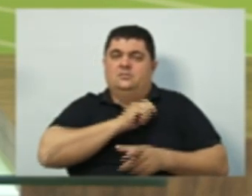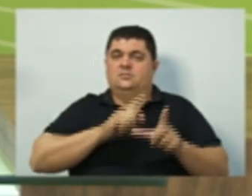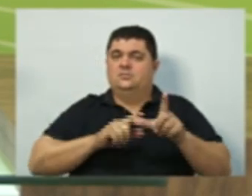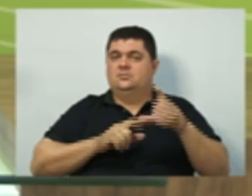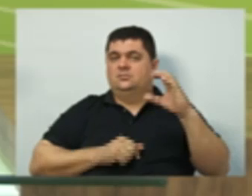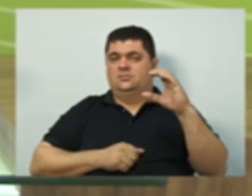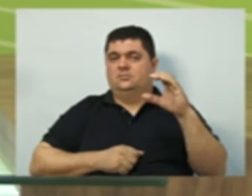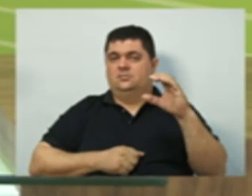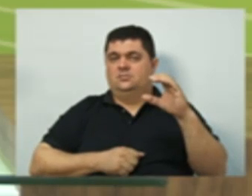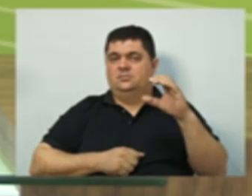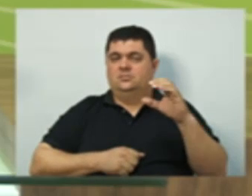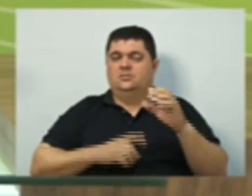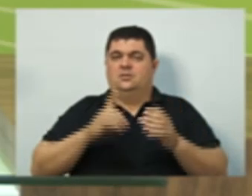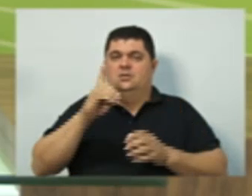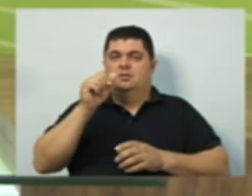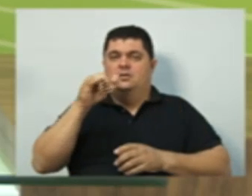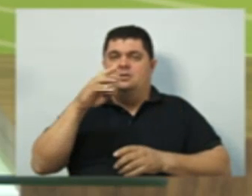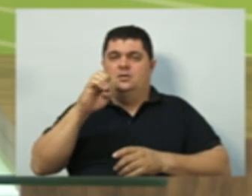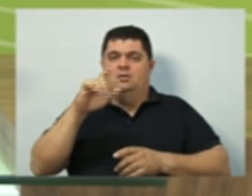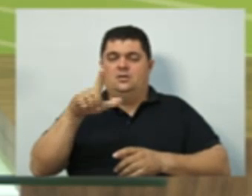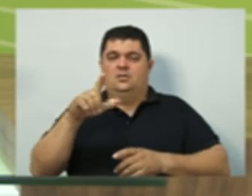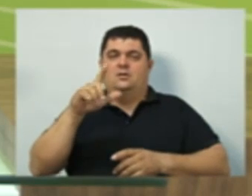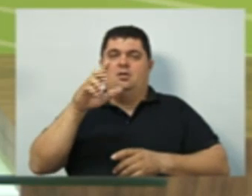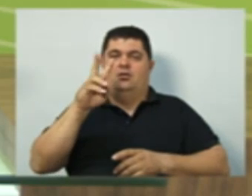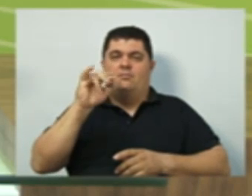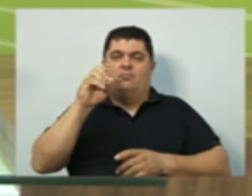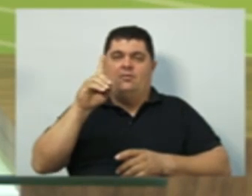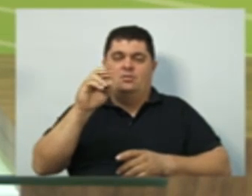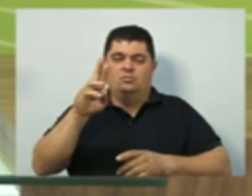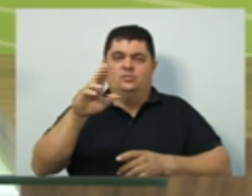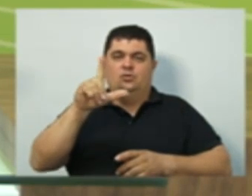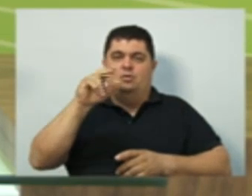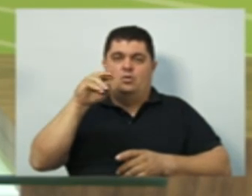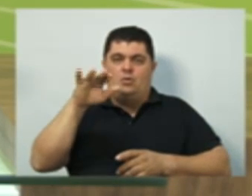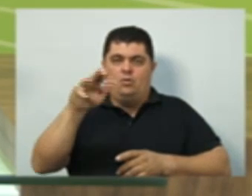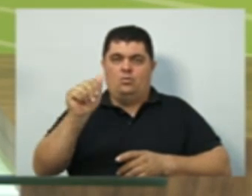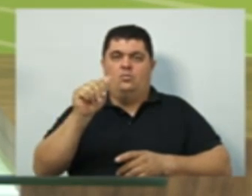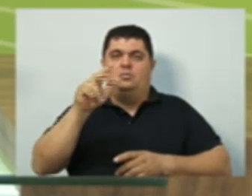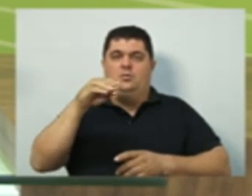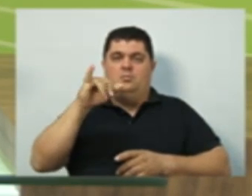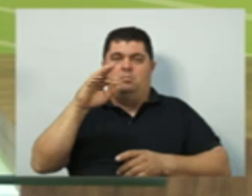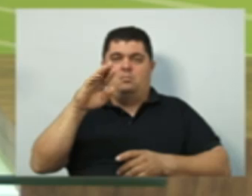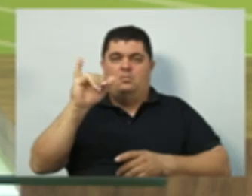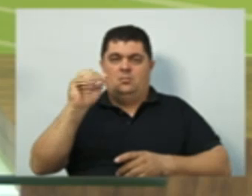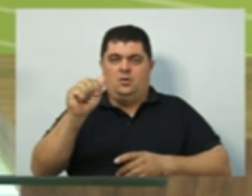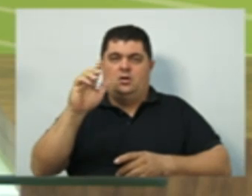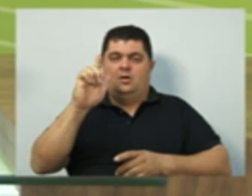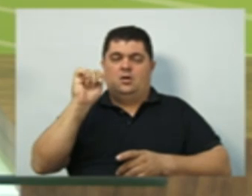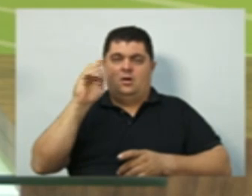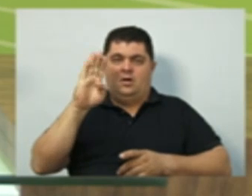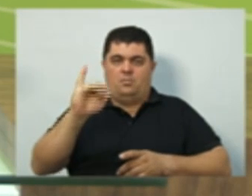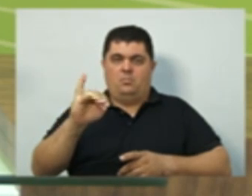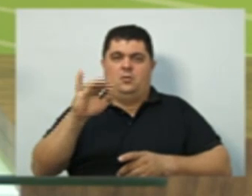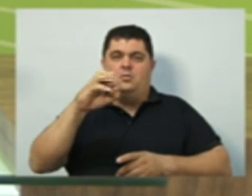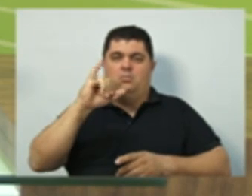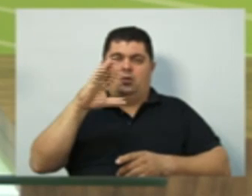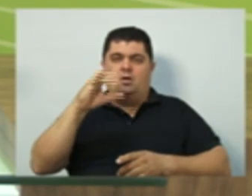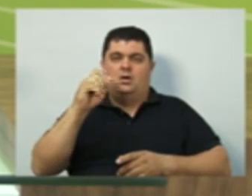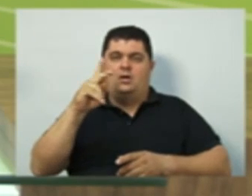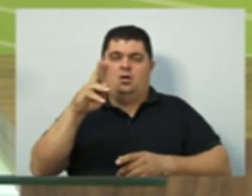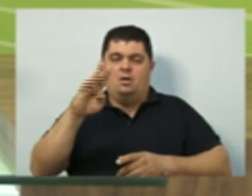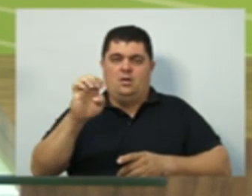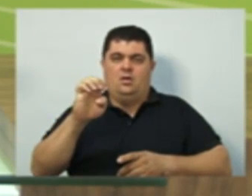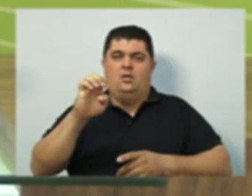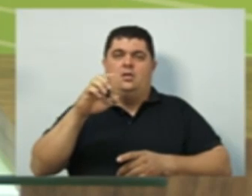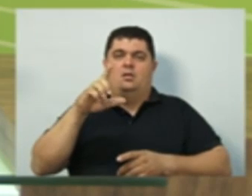C. A aluna Daniela, Valdir, Luma, Joyce, Ludmila, Miriam, Gabi, Micaele, Alex,